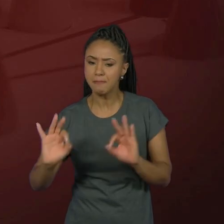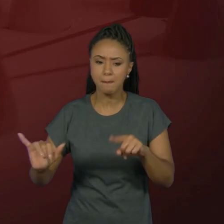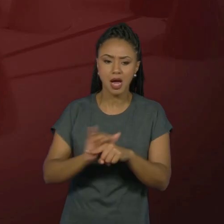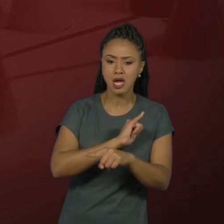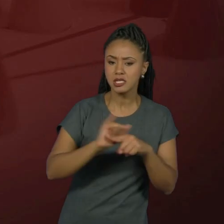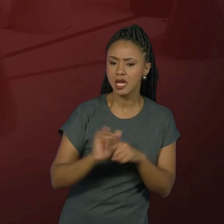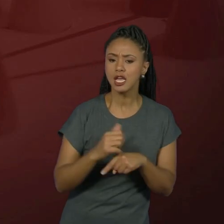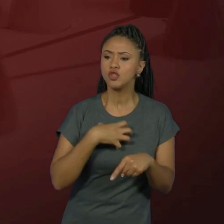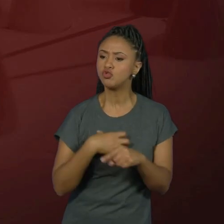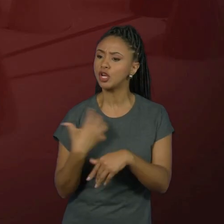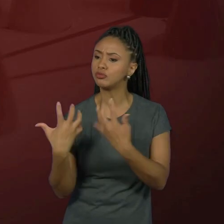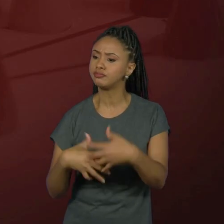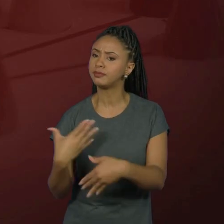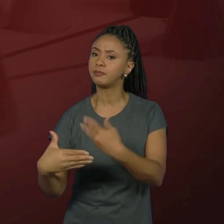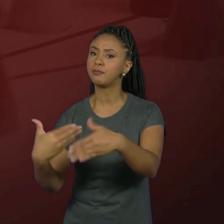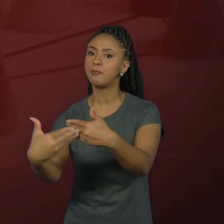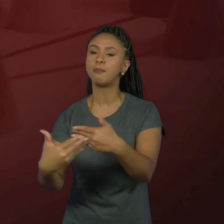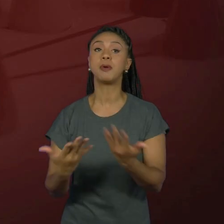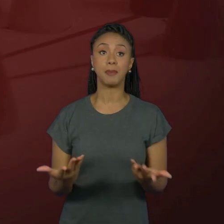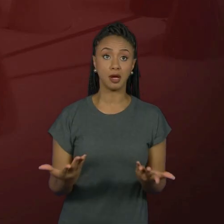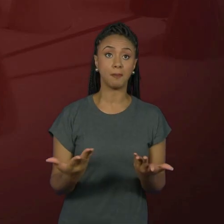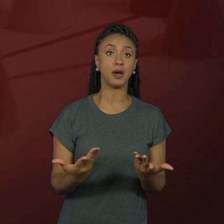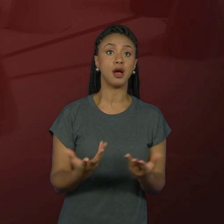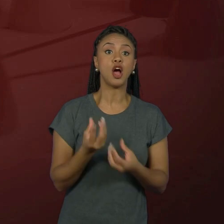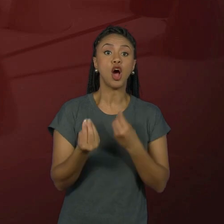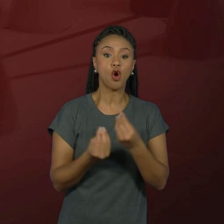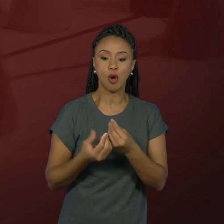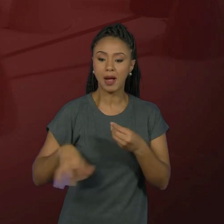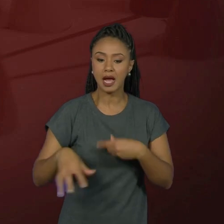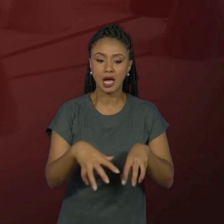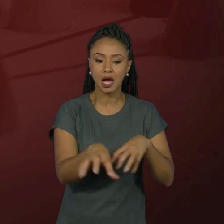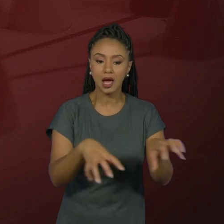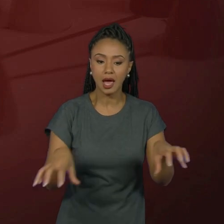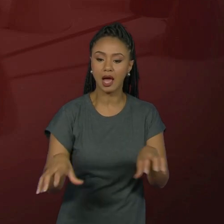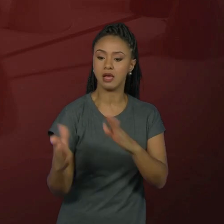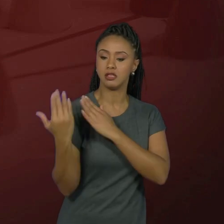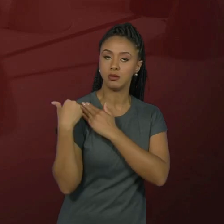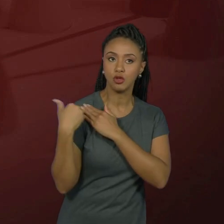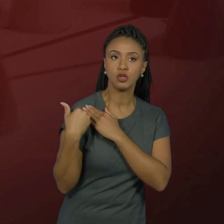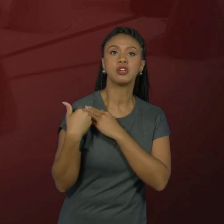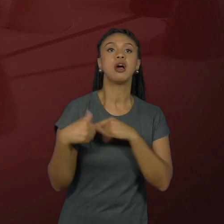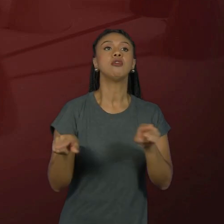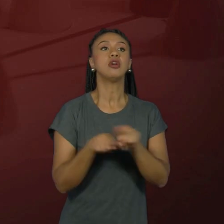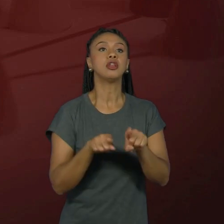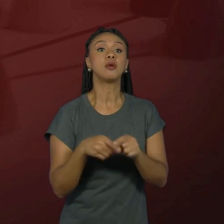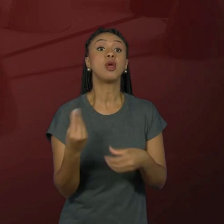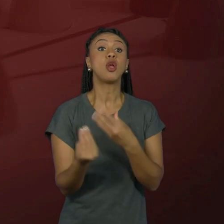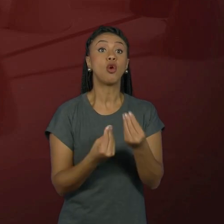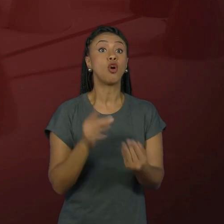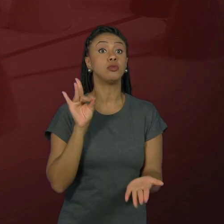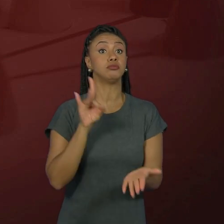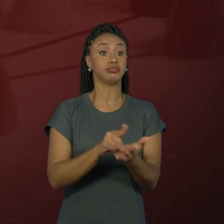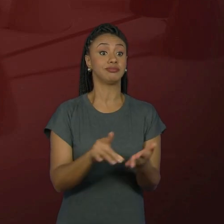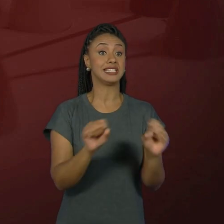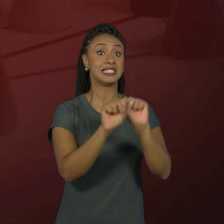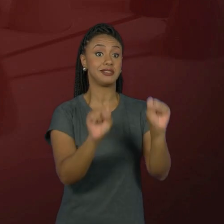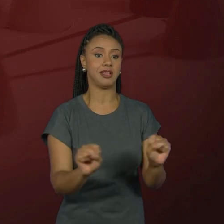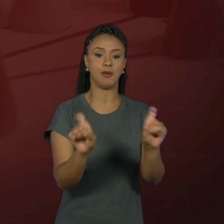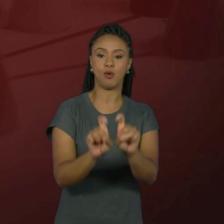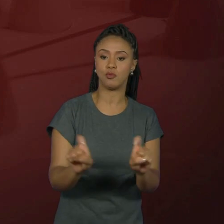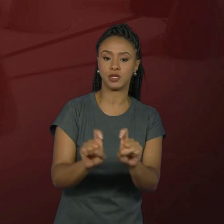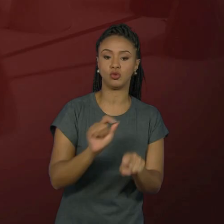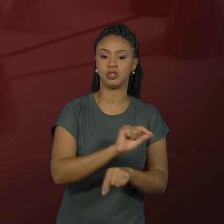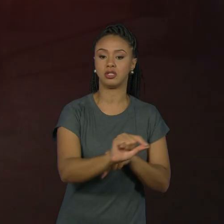processos operacionais, estruturas organizacionais e aspectos de automação, tais como sistemas de informação e